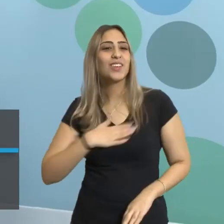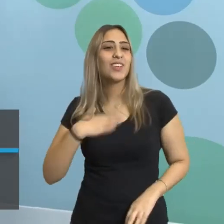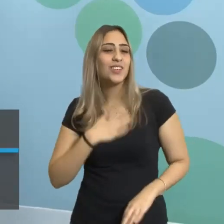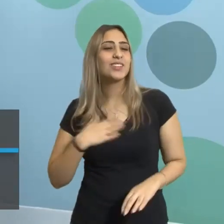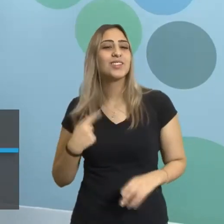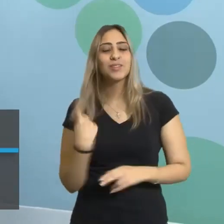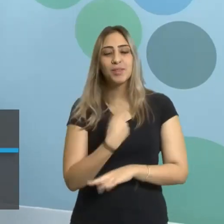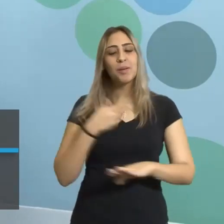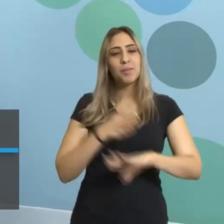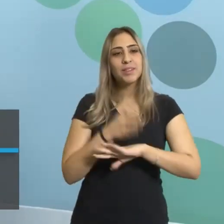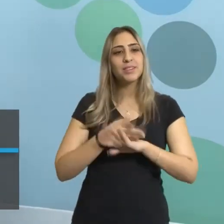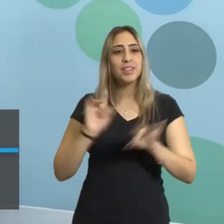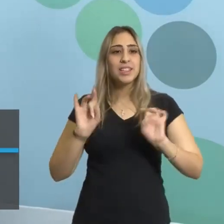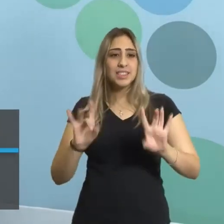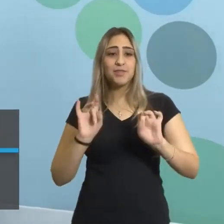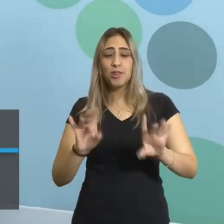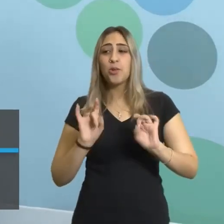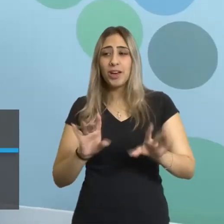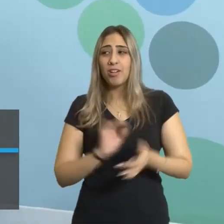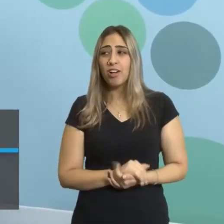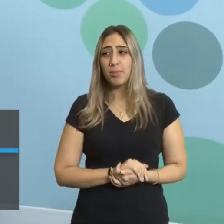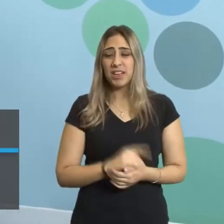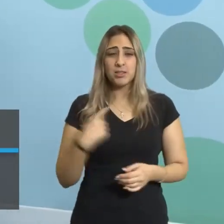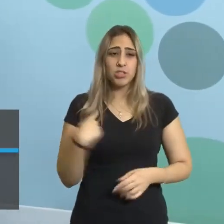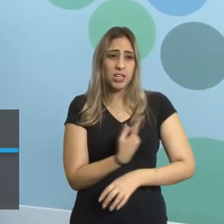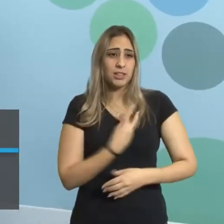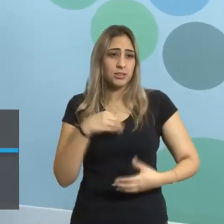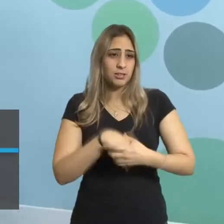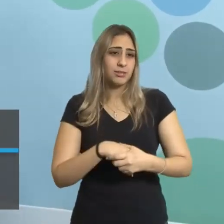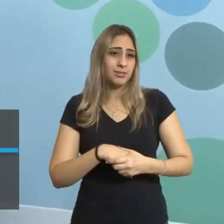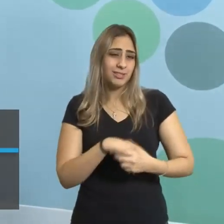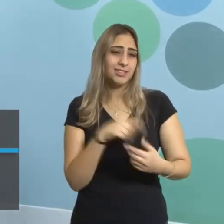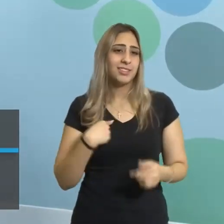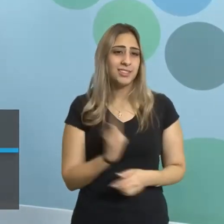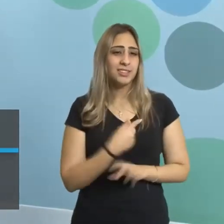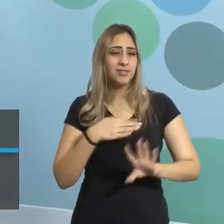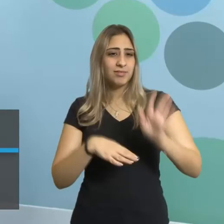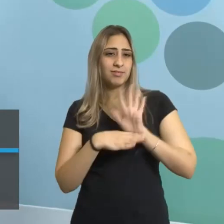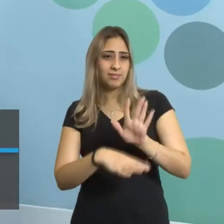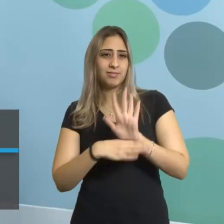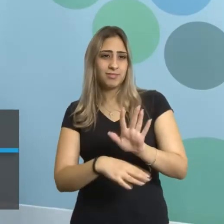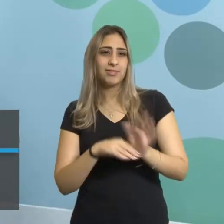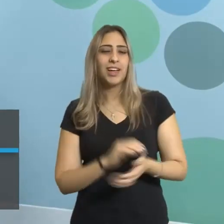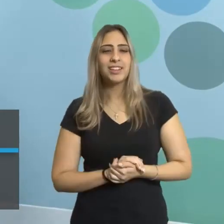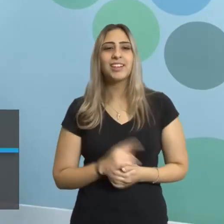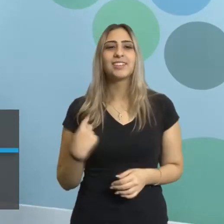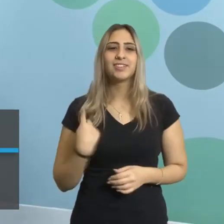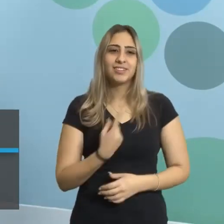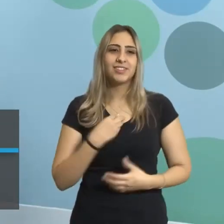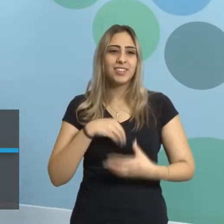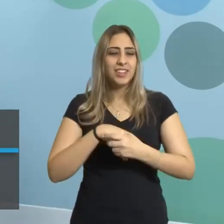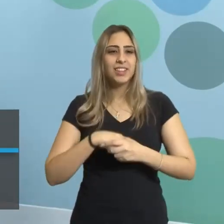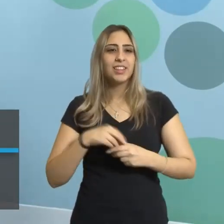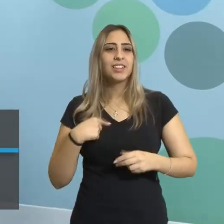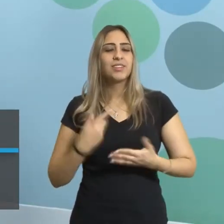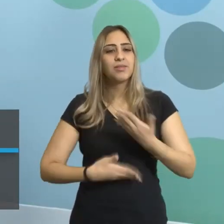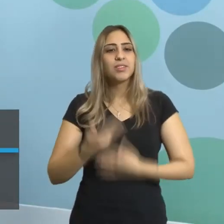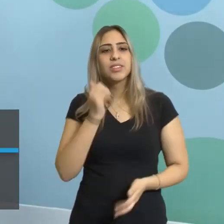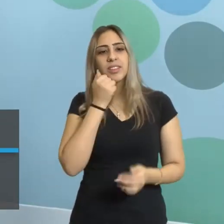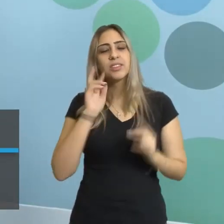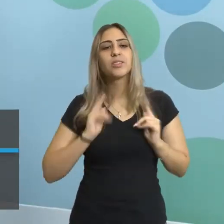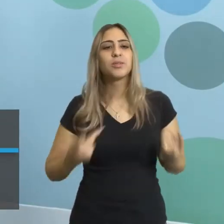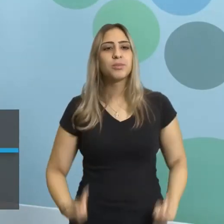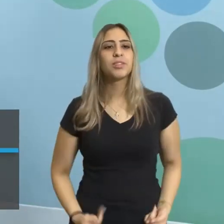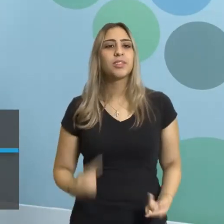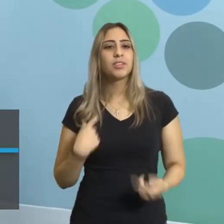aí da minha parte da sua especial pequenininha mas acho que deve ter ajudado aí é contribuir com vocês para as ideias né entre os Indaiá ciências